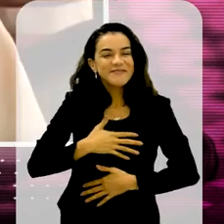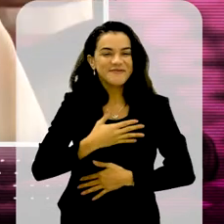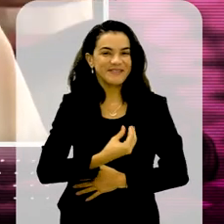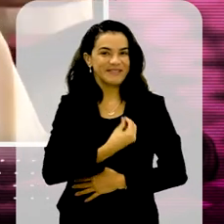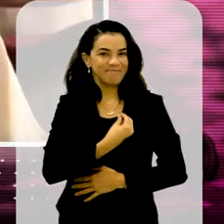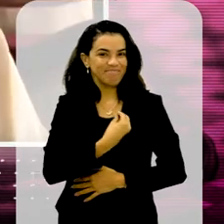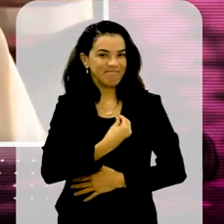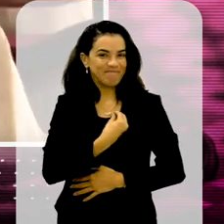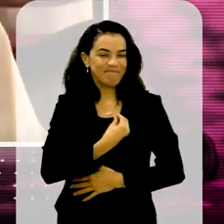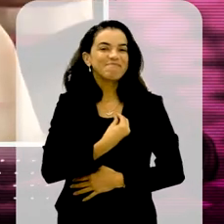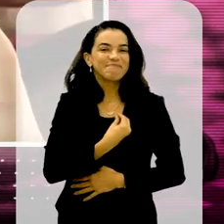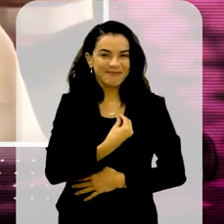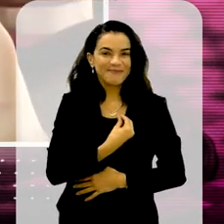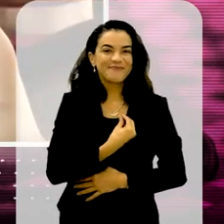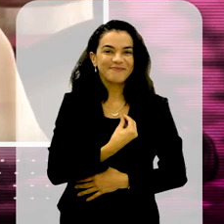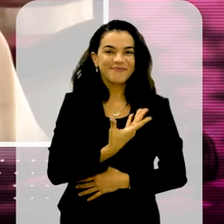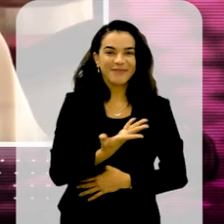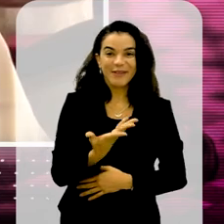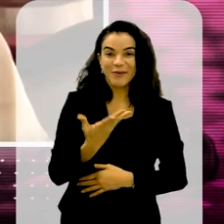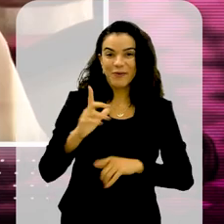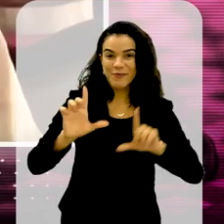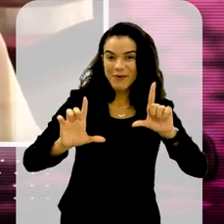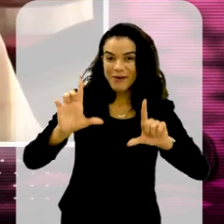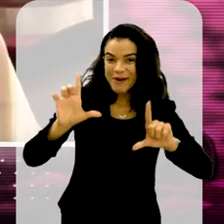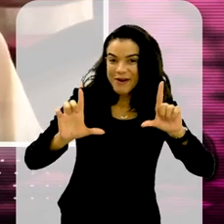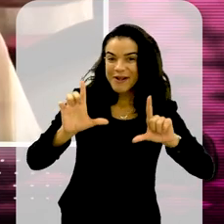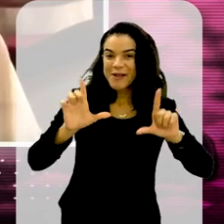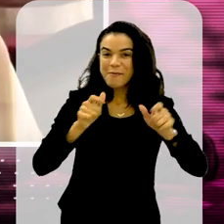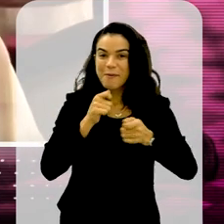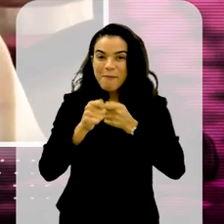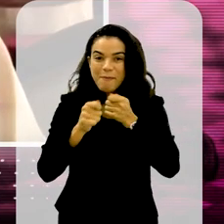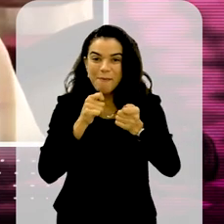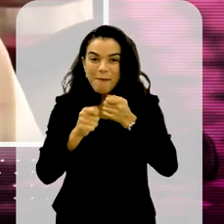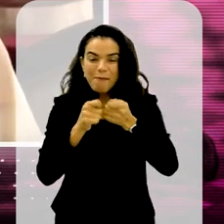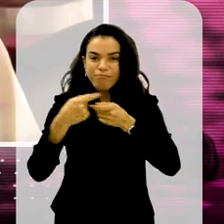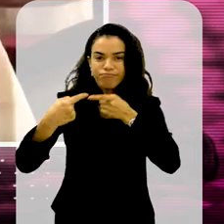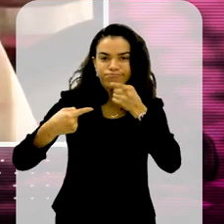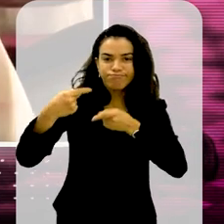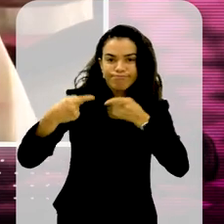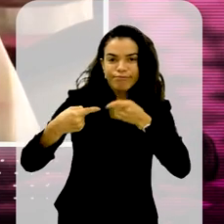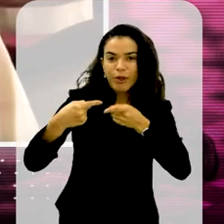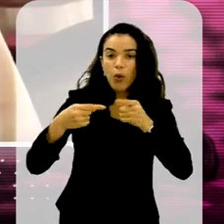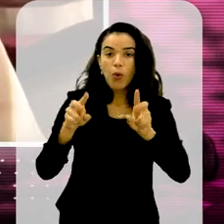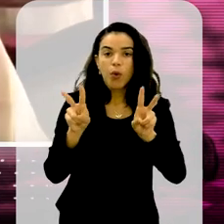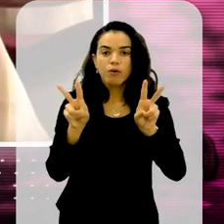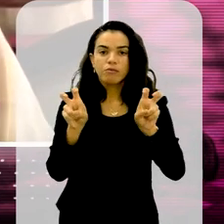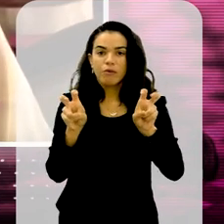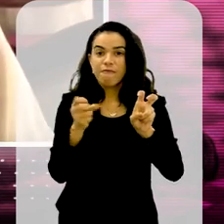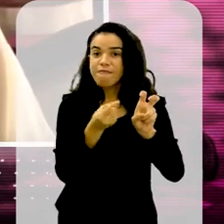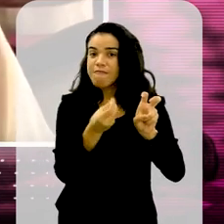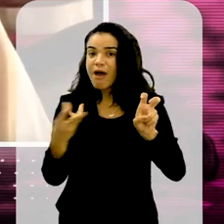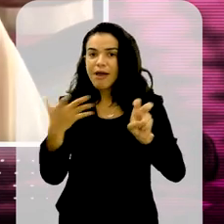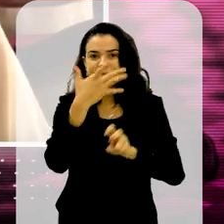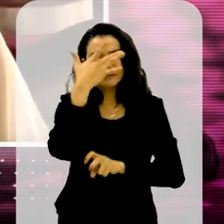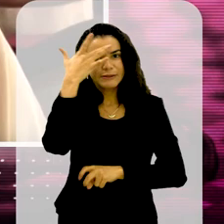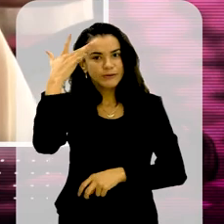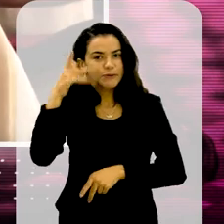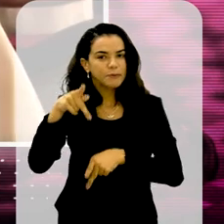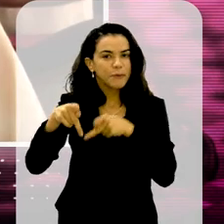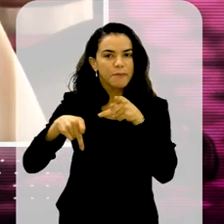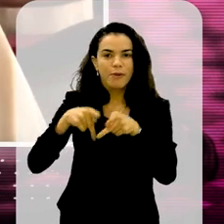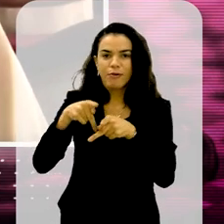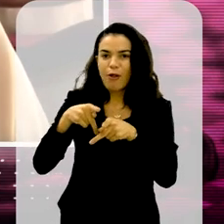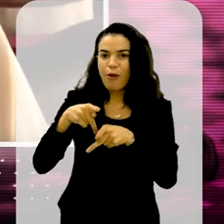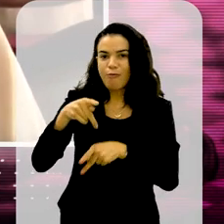aqui participando do seu programa, desse debate a respeito de uma temática em que muitas pessoas ainda não